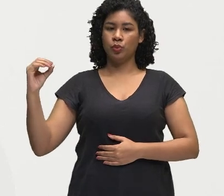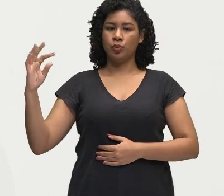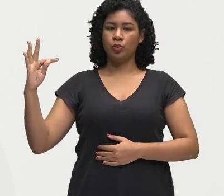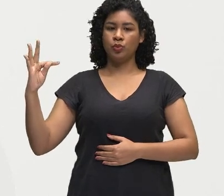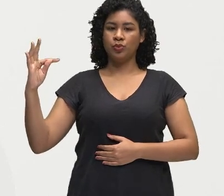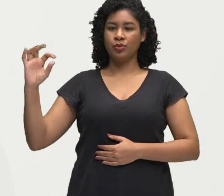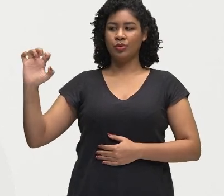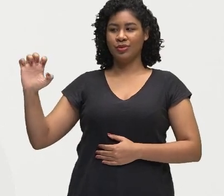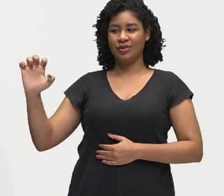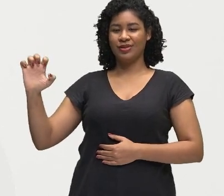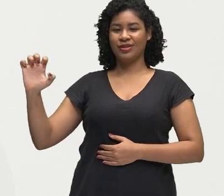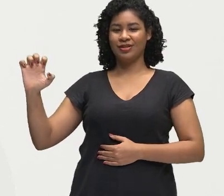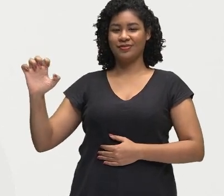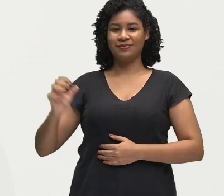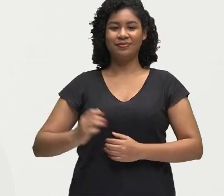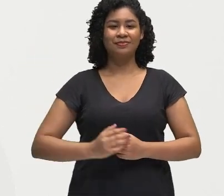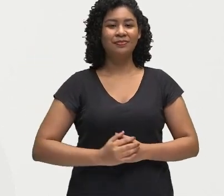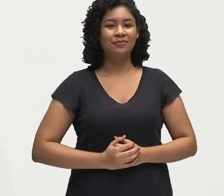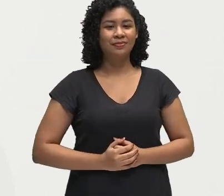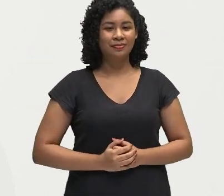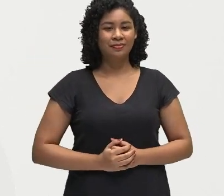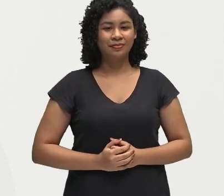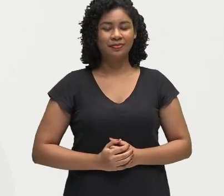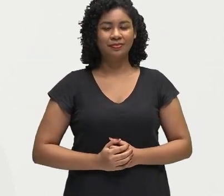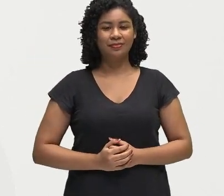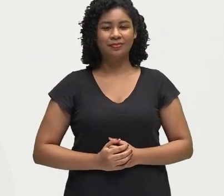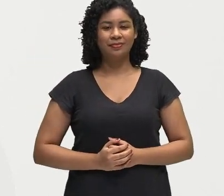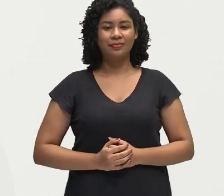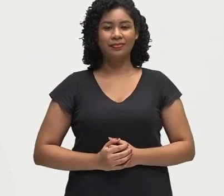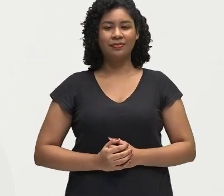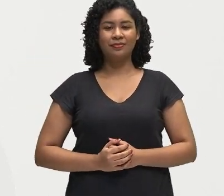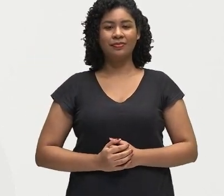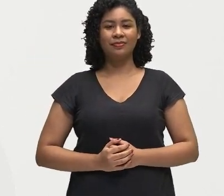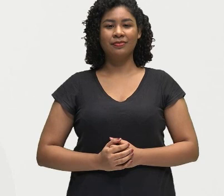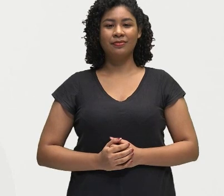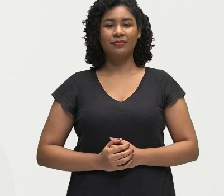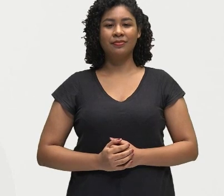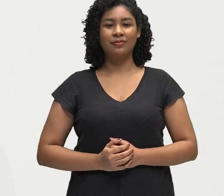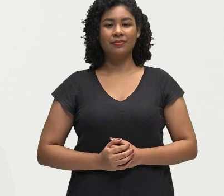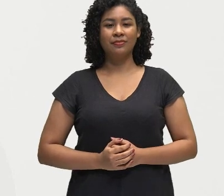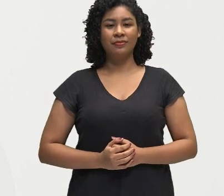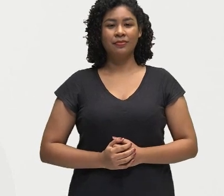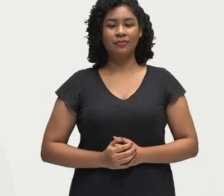Wrote, wrote, wrote, wrote.